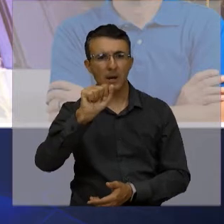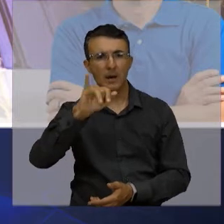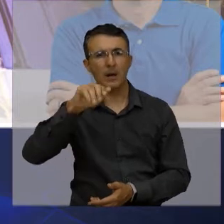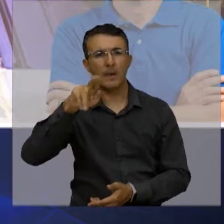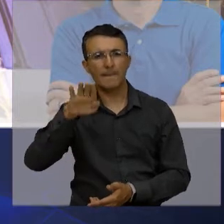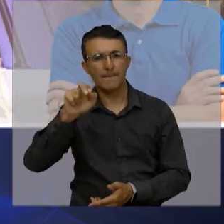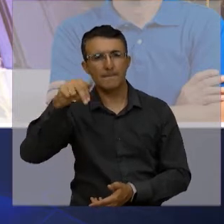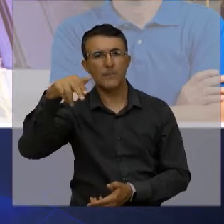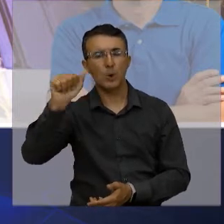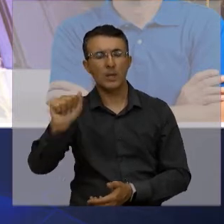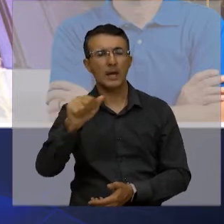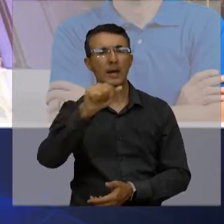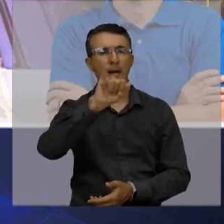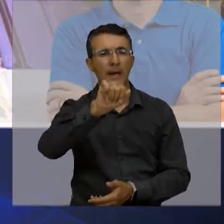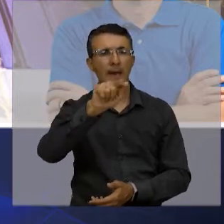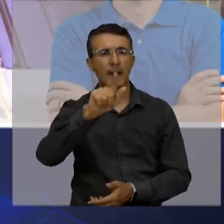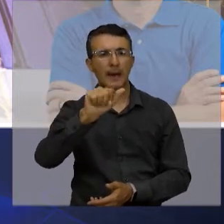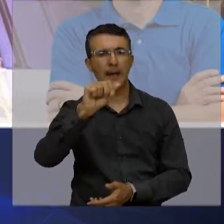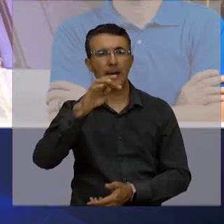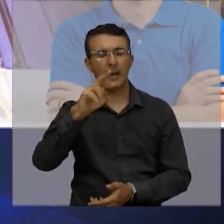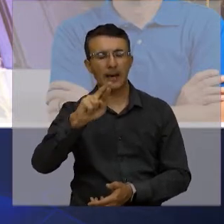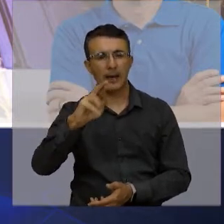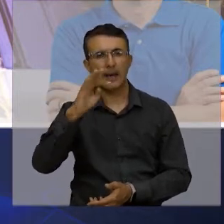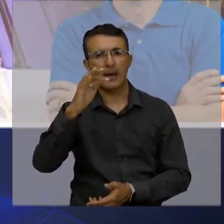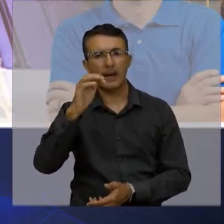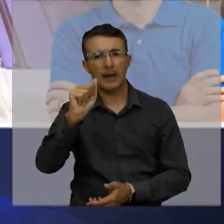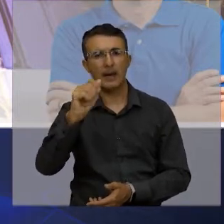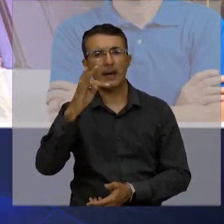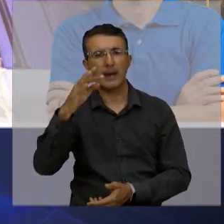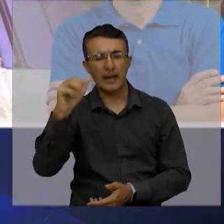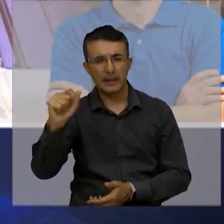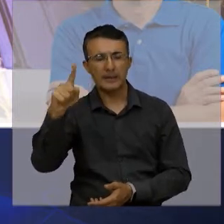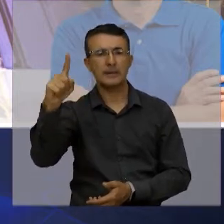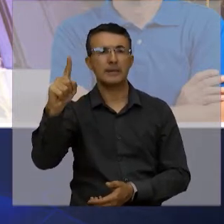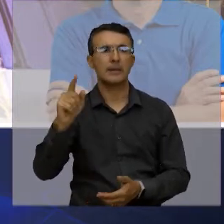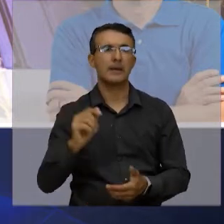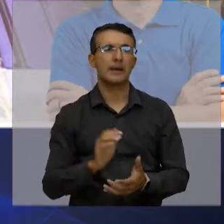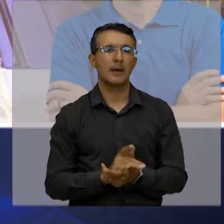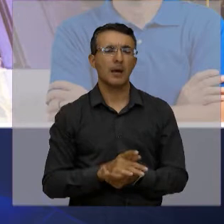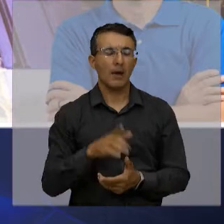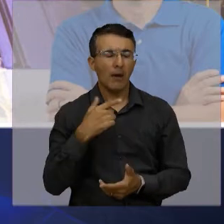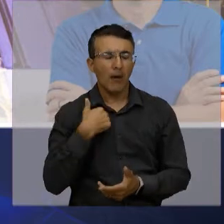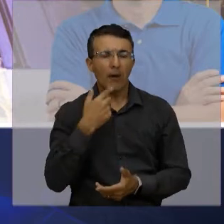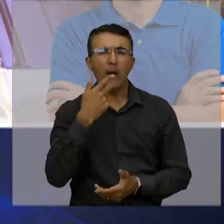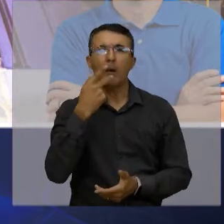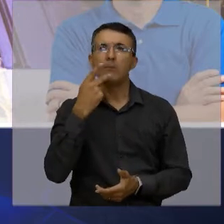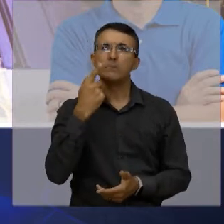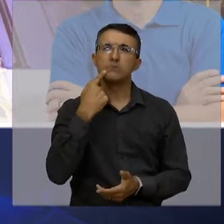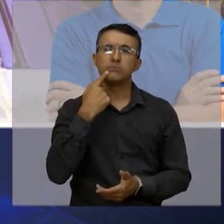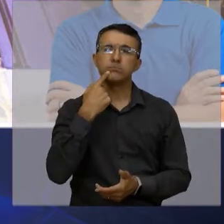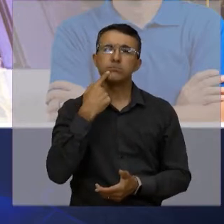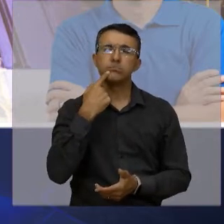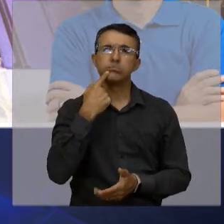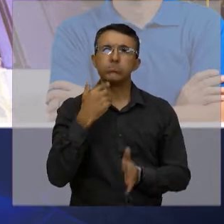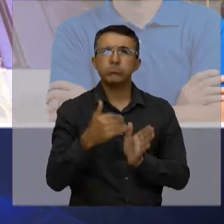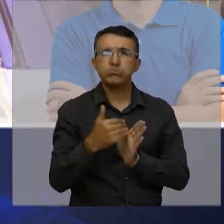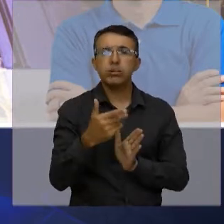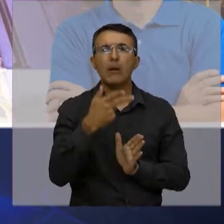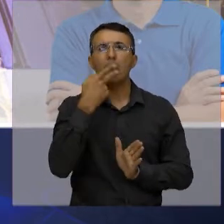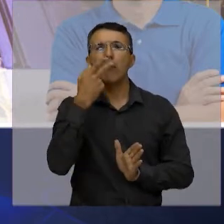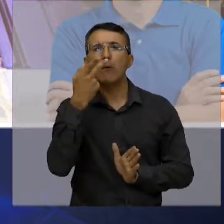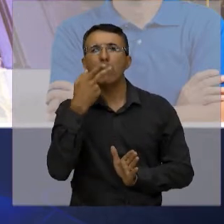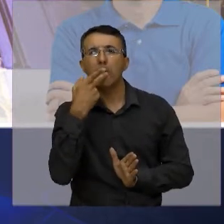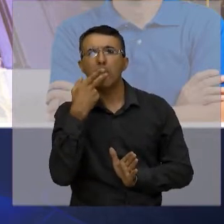Poderia ficar aqui, senhor presidente, falando das grandes conquistas, tanto no campo de evangelização,